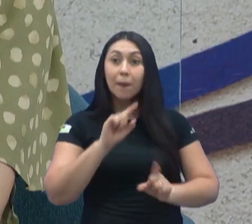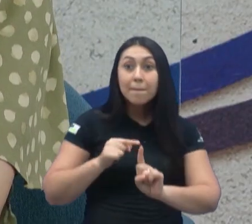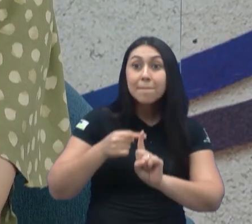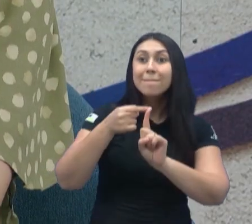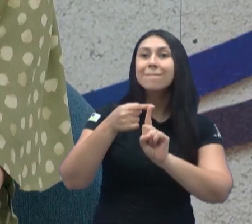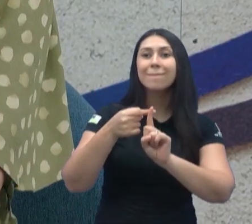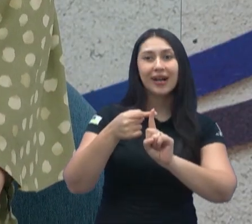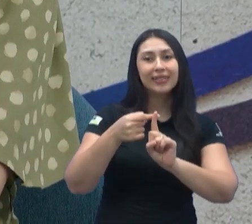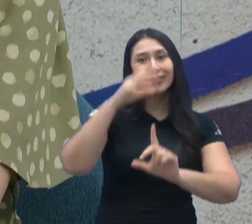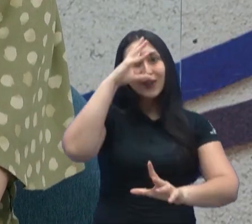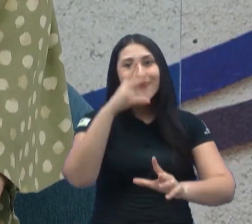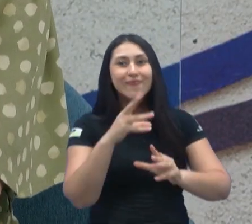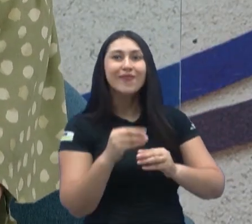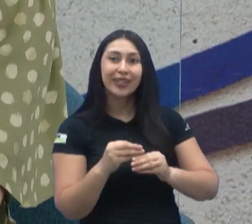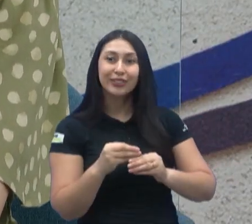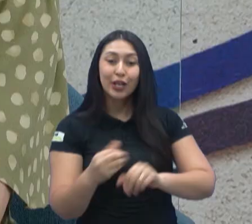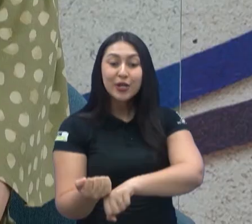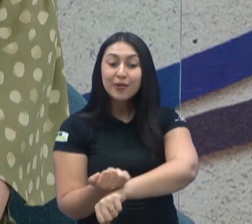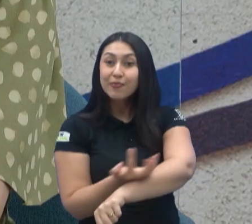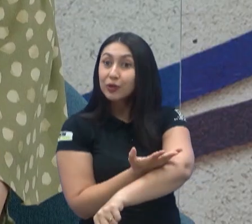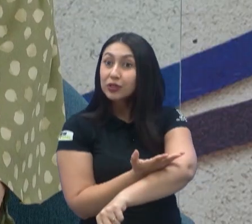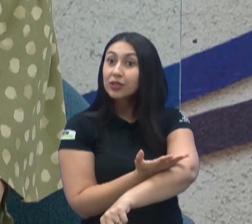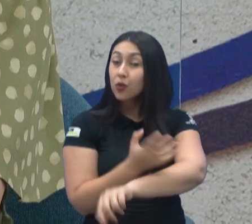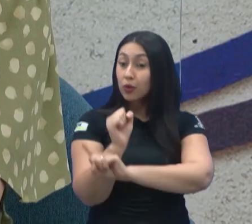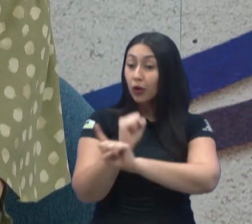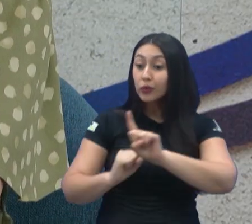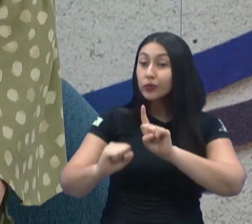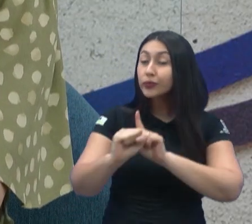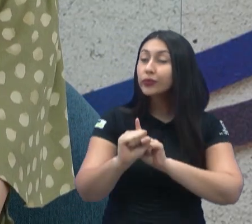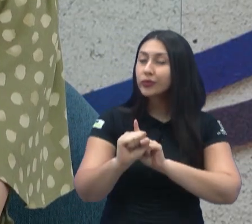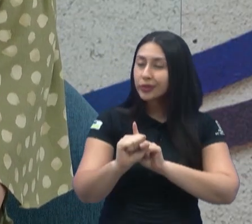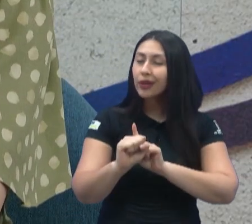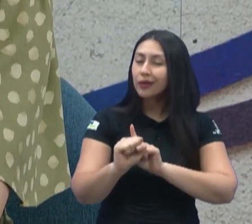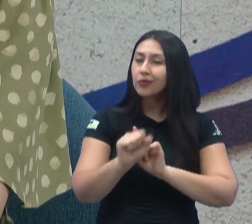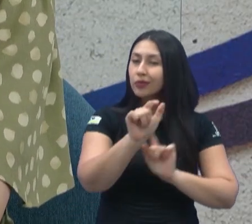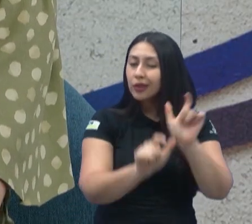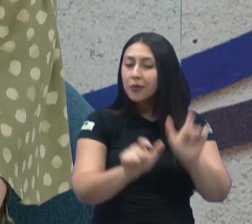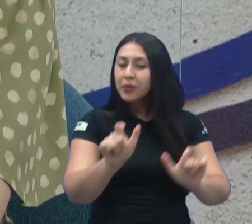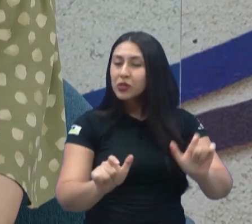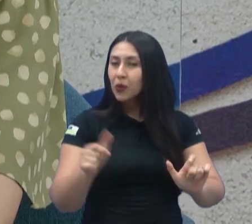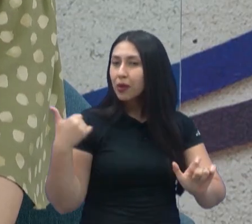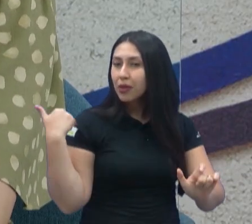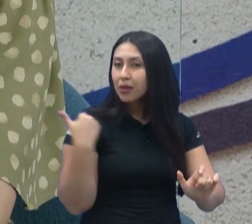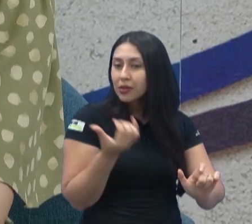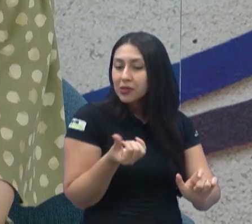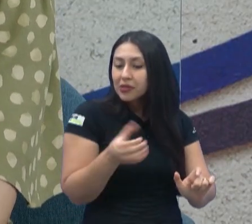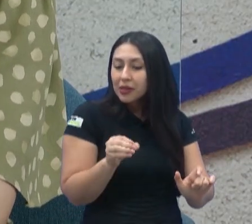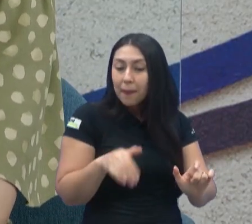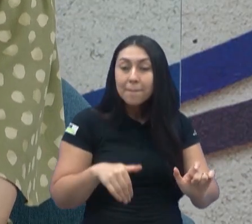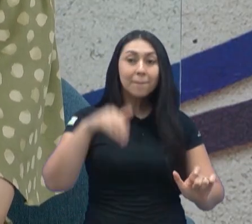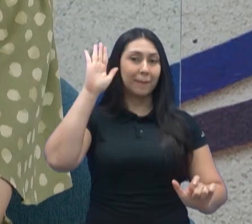também sobre os aspectos emocionais e sociais das pessoas que têm mais de 60, 70,